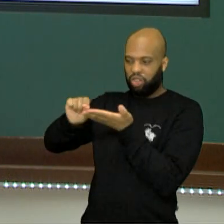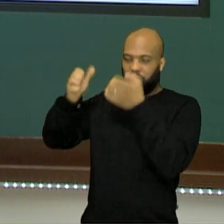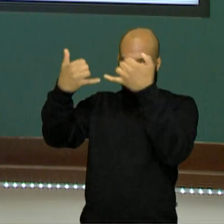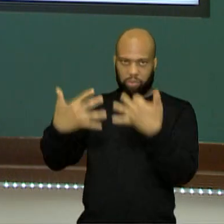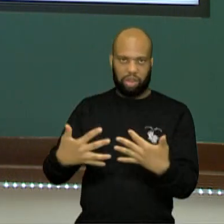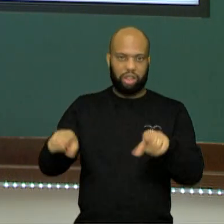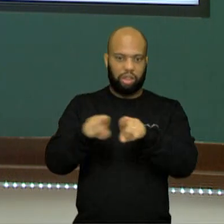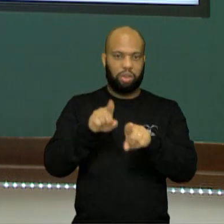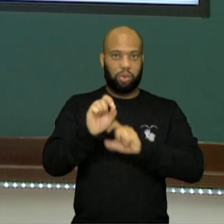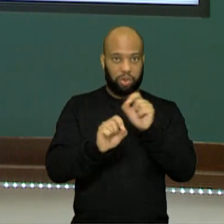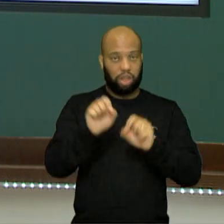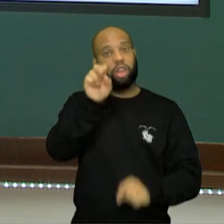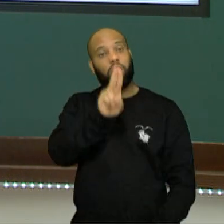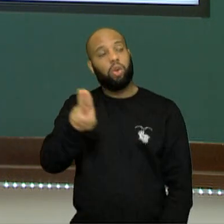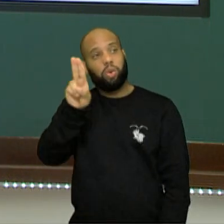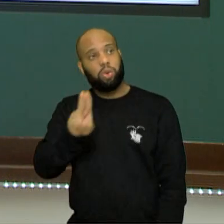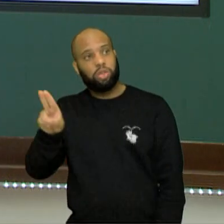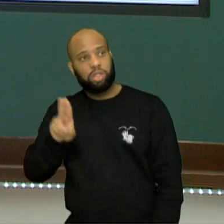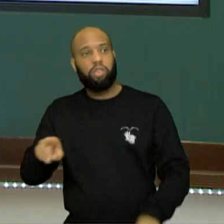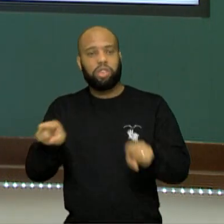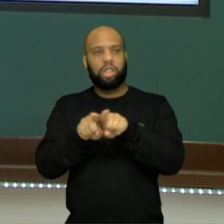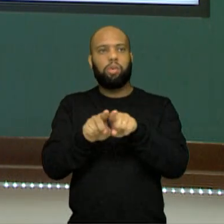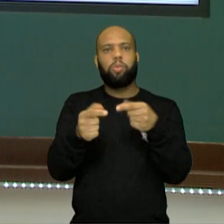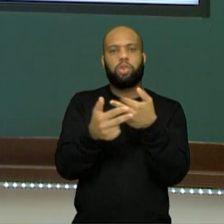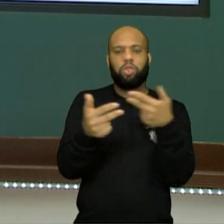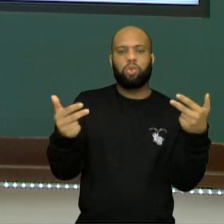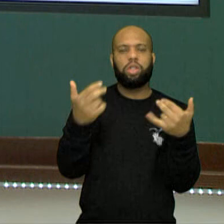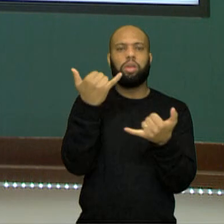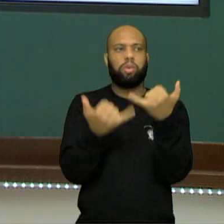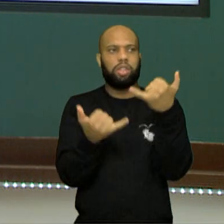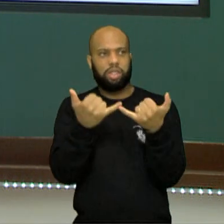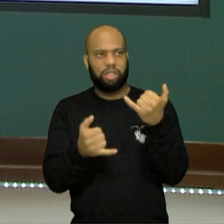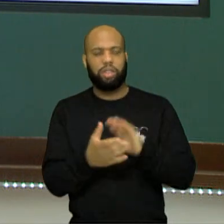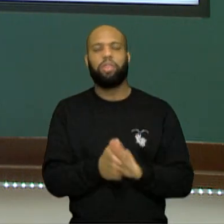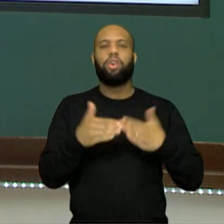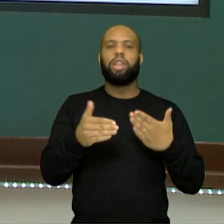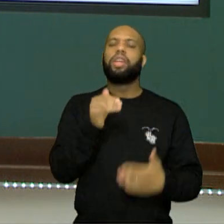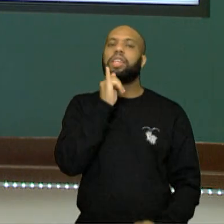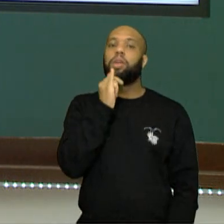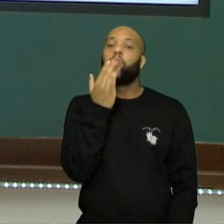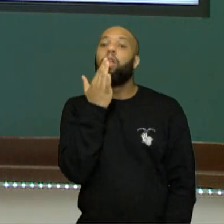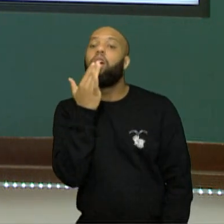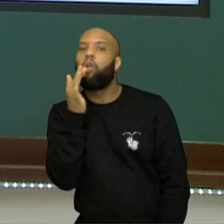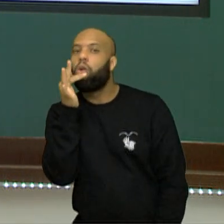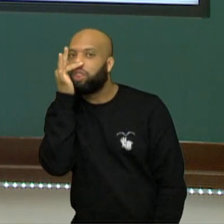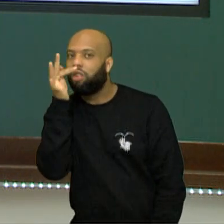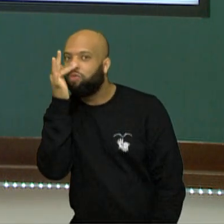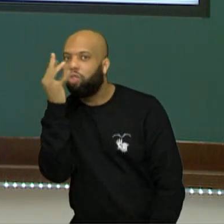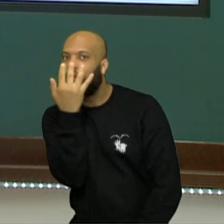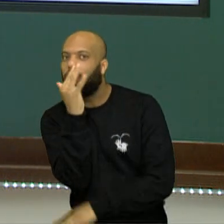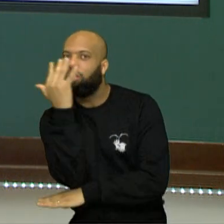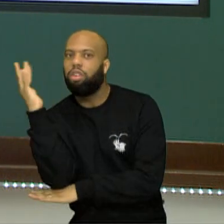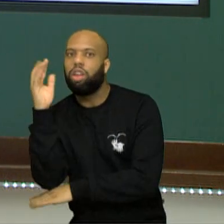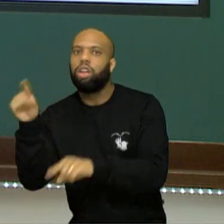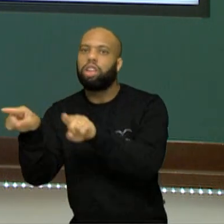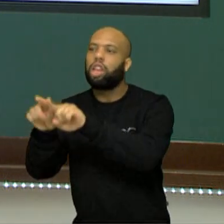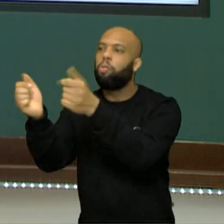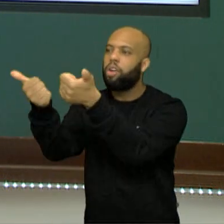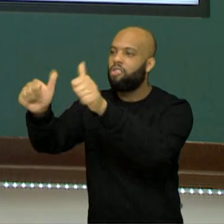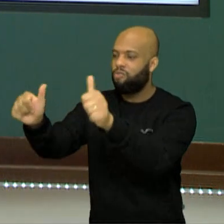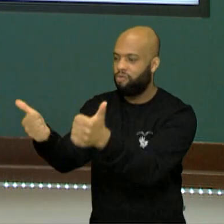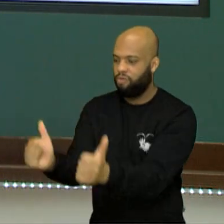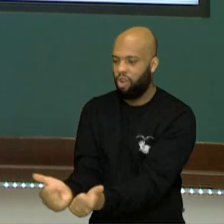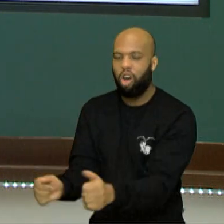eles faziam uso de coisas semelhantes. Então, às vezes, a coloração de uma planta, o formato